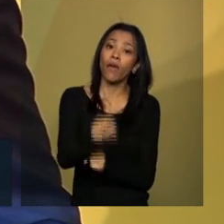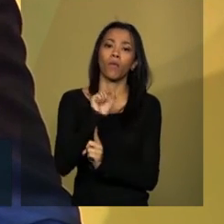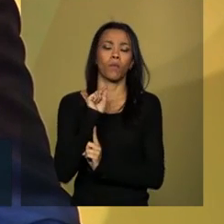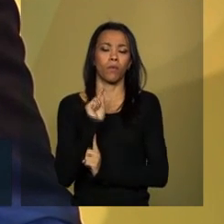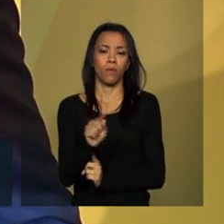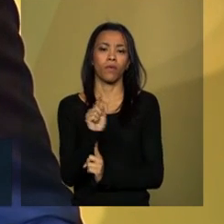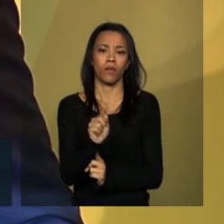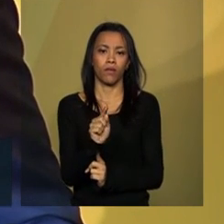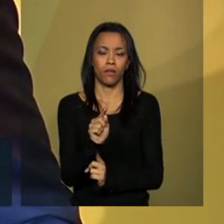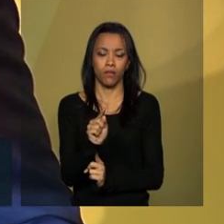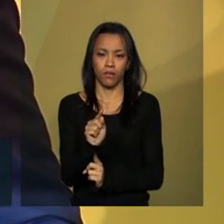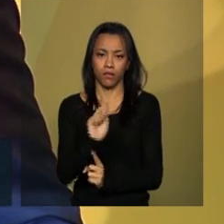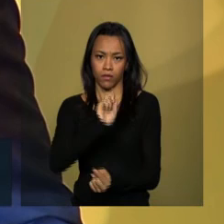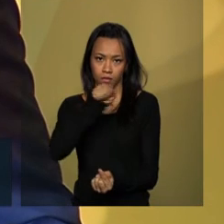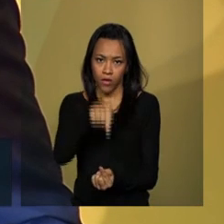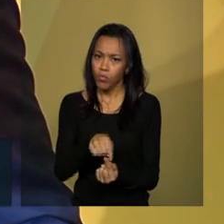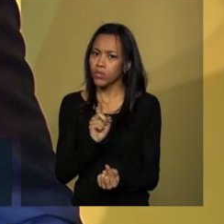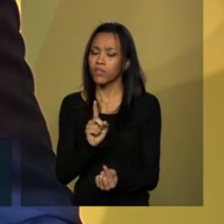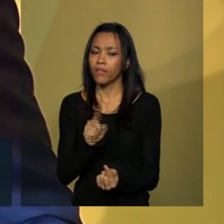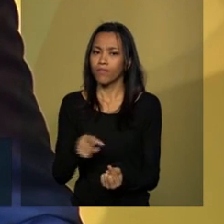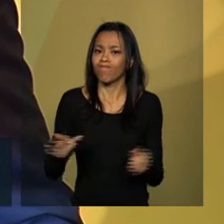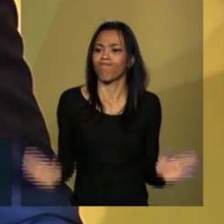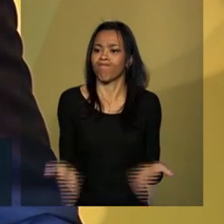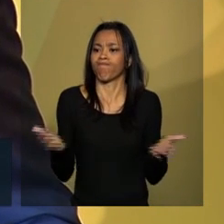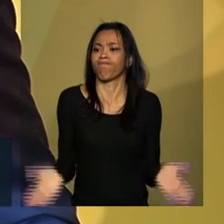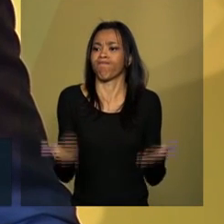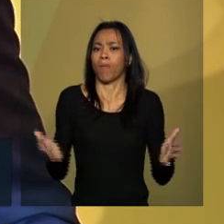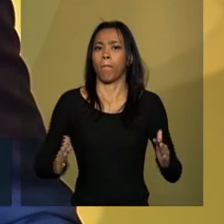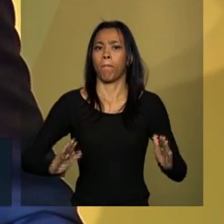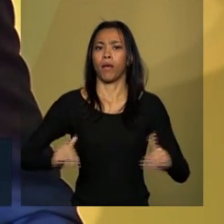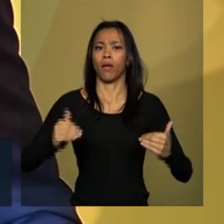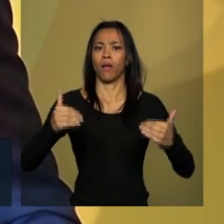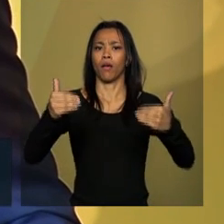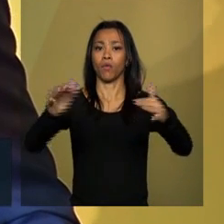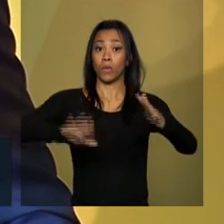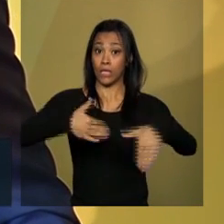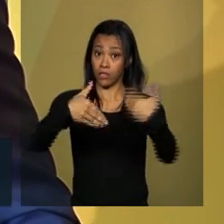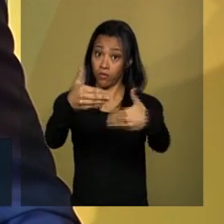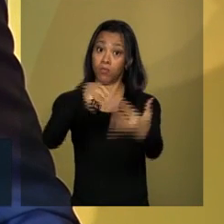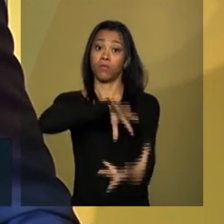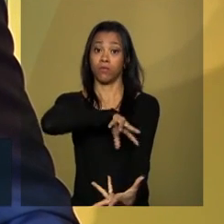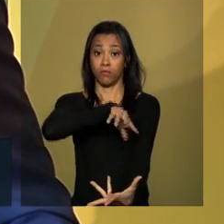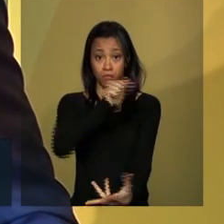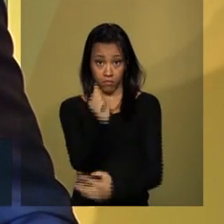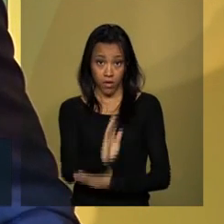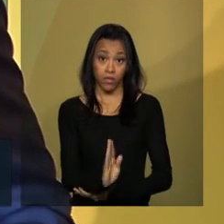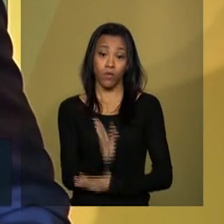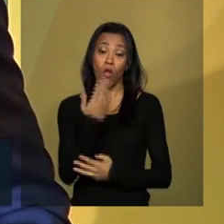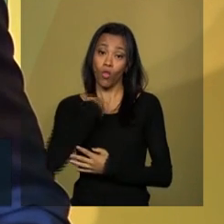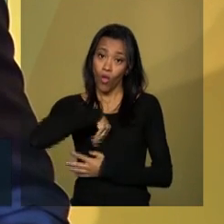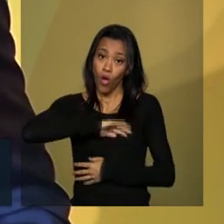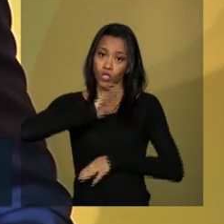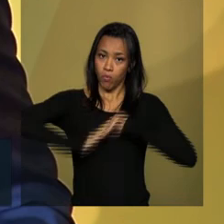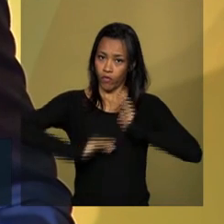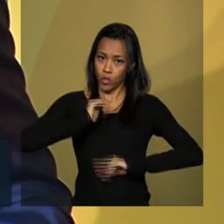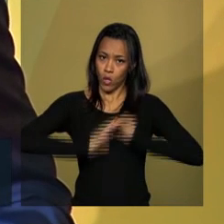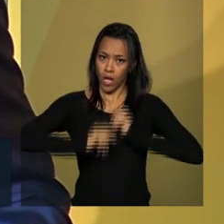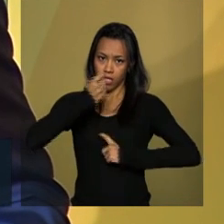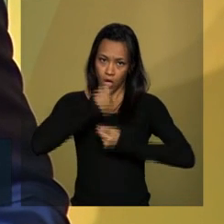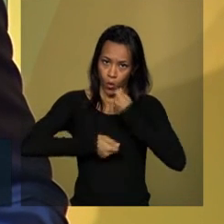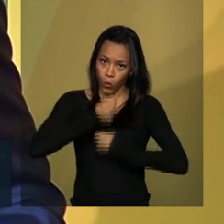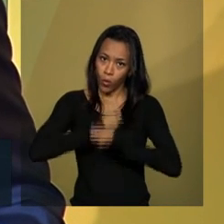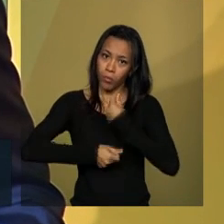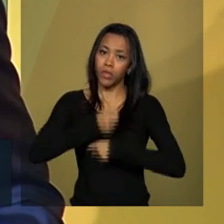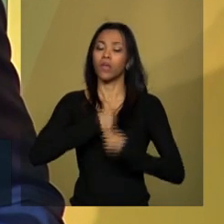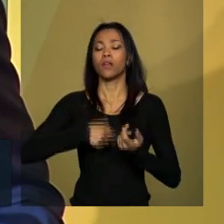especificamente almeja aumentar a produtividade brasileira. Nós, como economistas, sabemos que a fundação